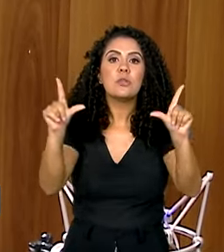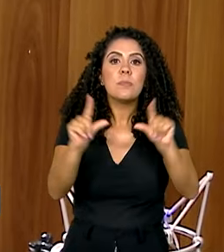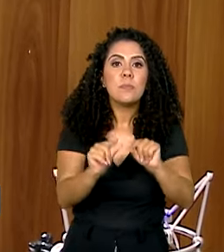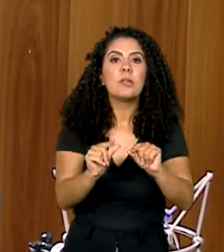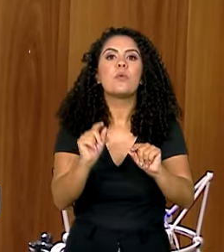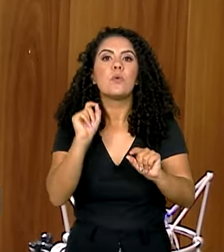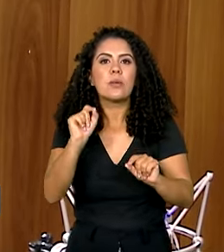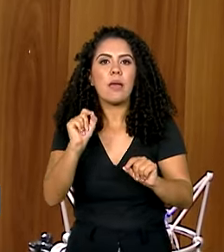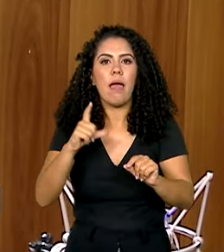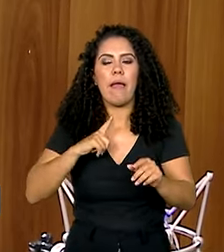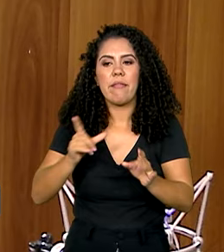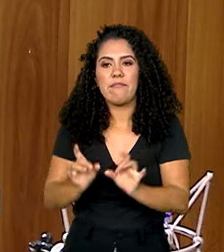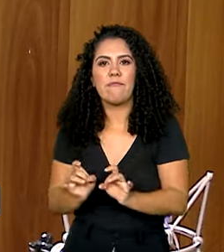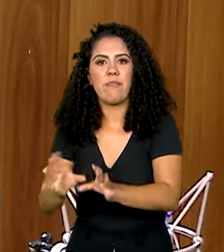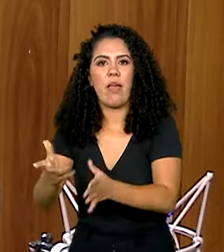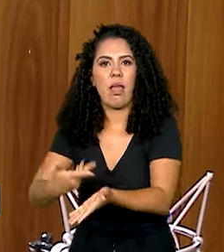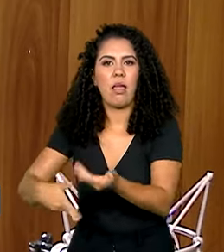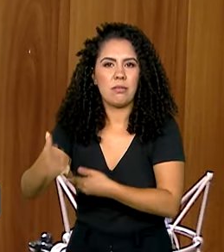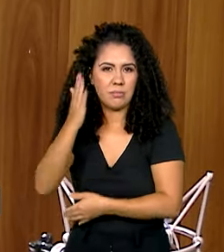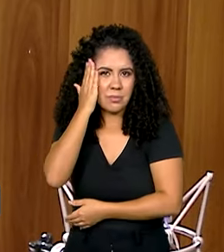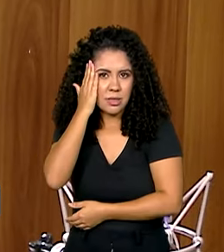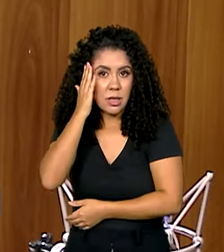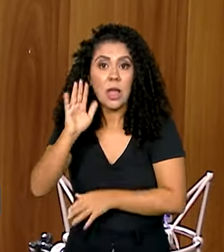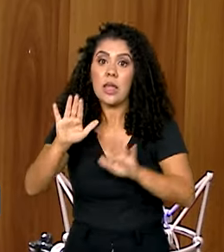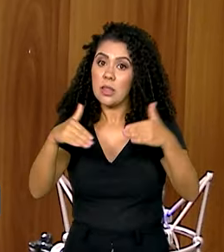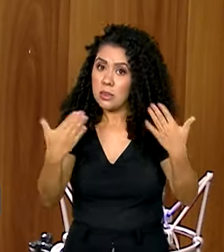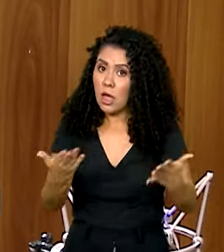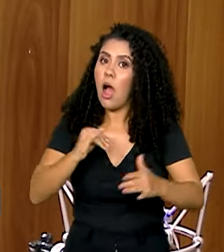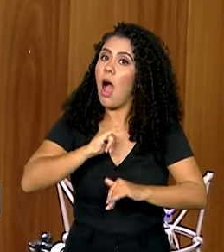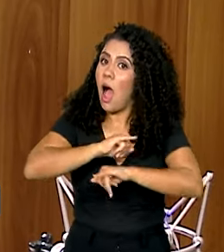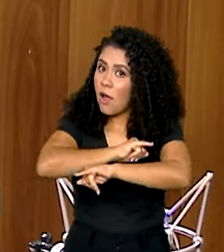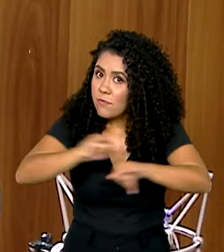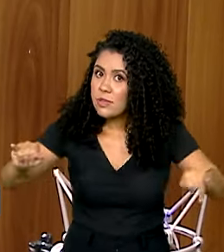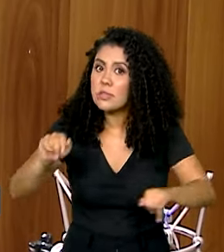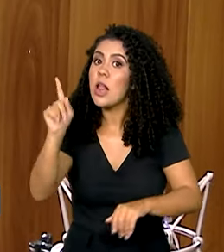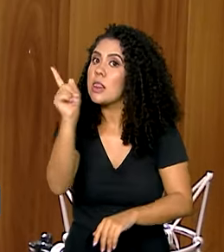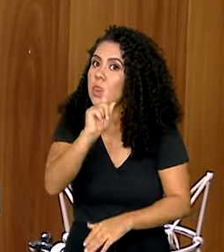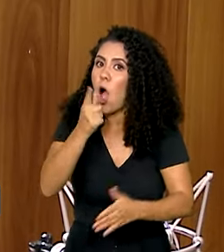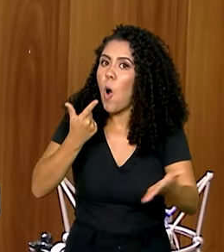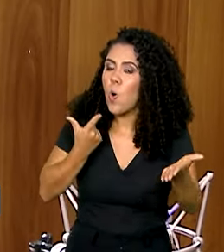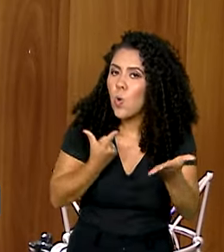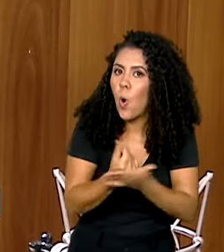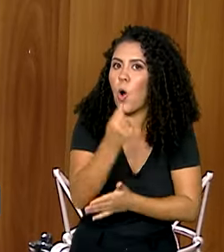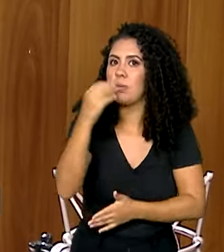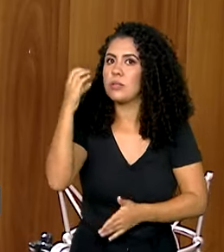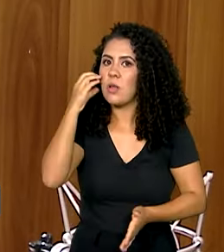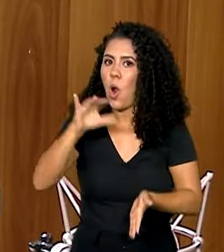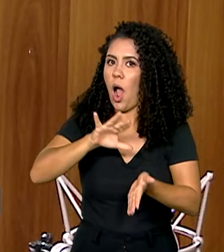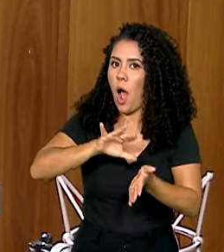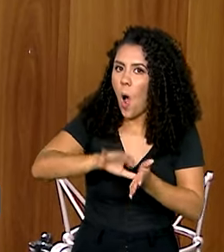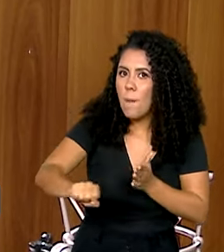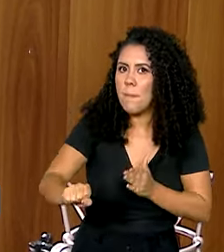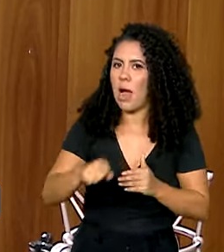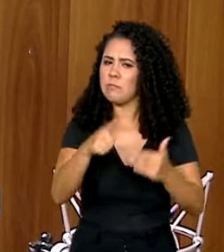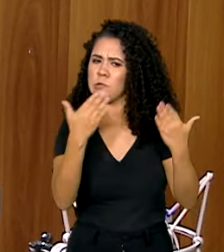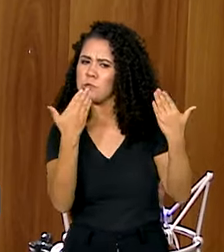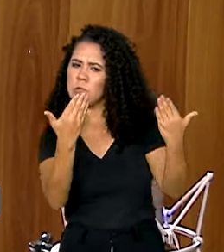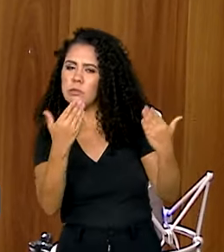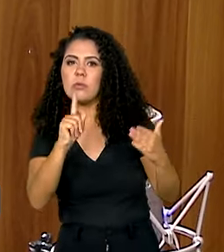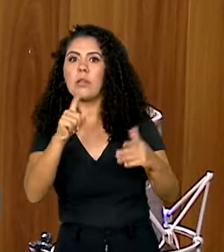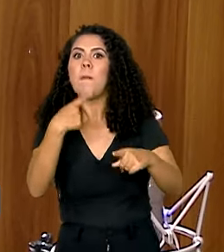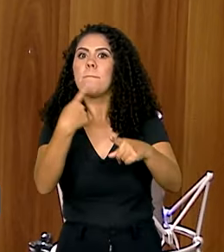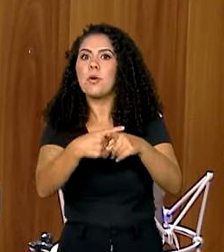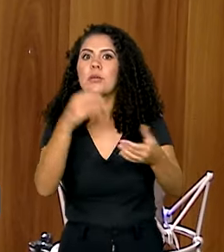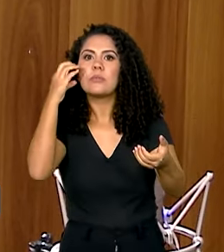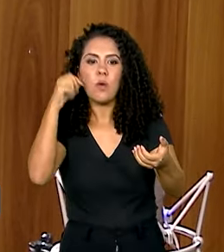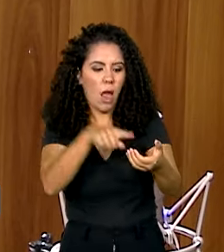de receptação. Por isso a gente tem dito, não compre celular de origem duvidosa. Porque você vai comprar, ele vai parar de funcionar e você